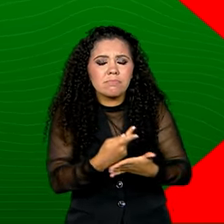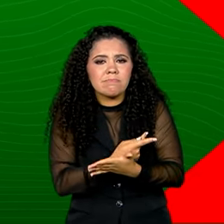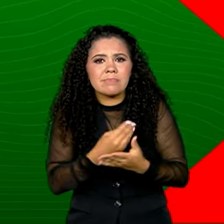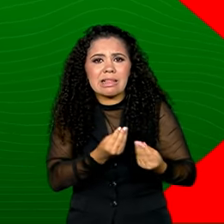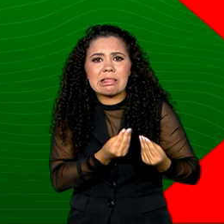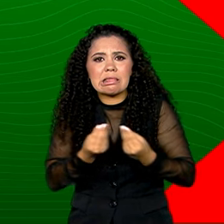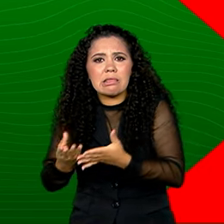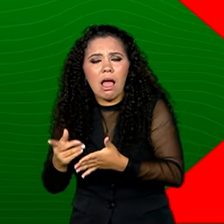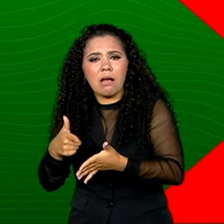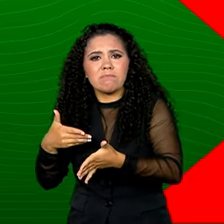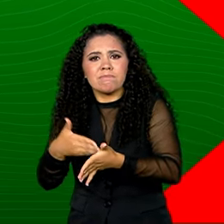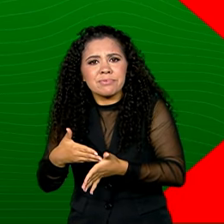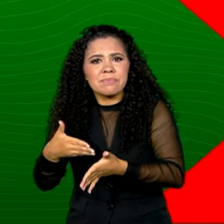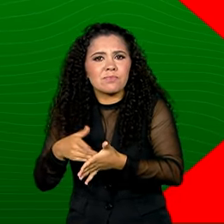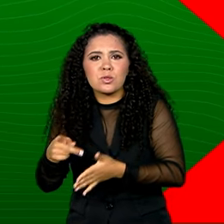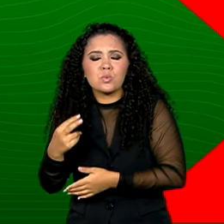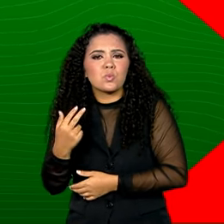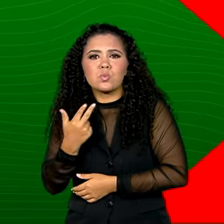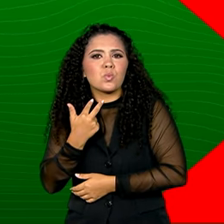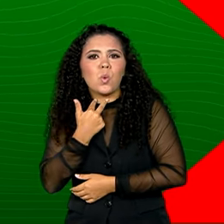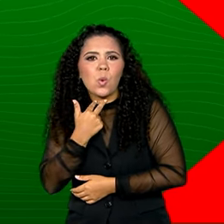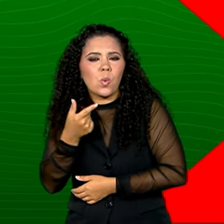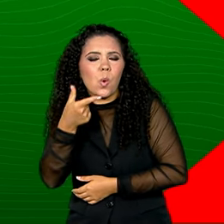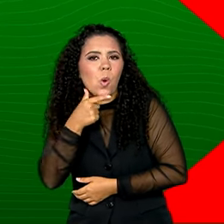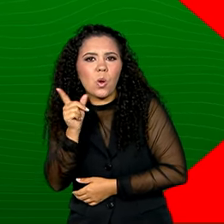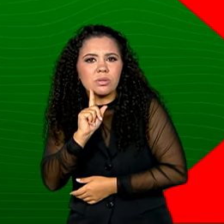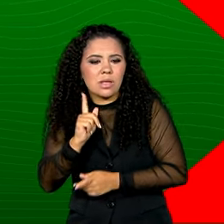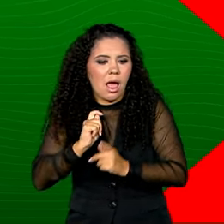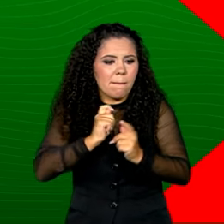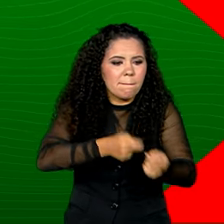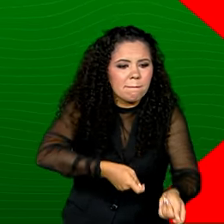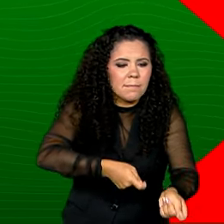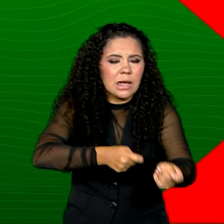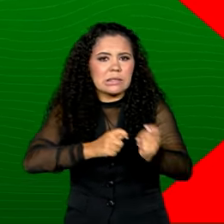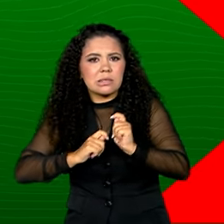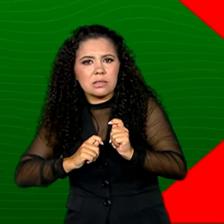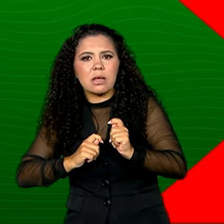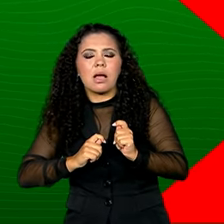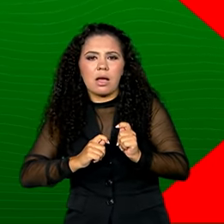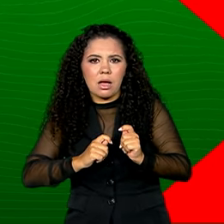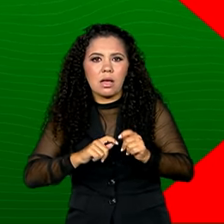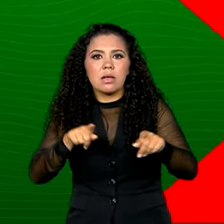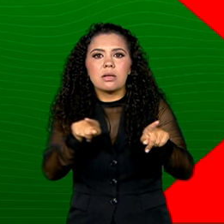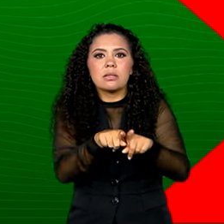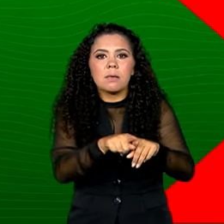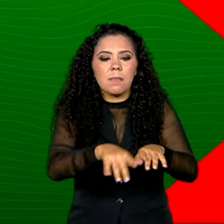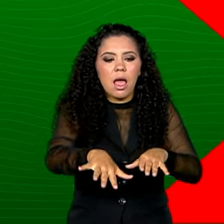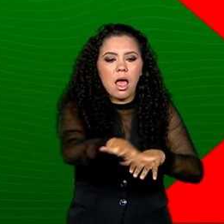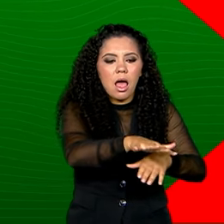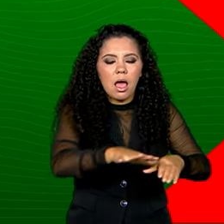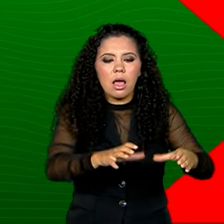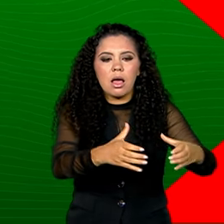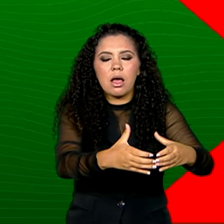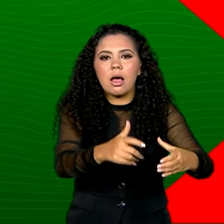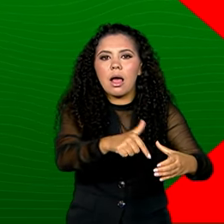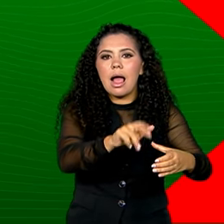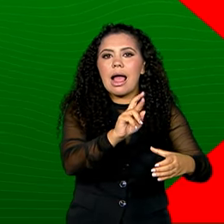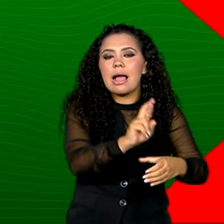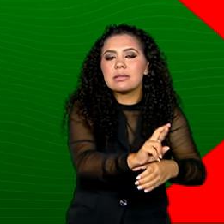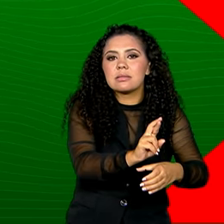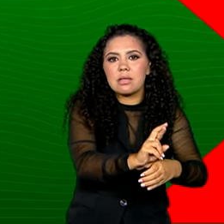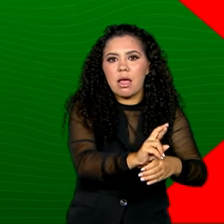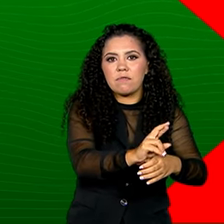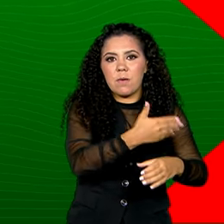impossibilitando a atividade em alguns açudes, em especial os reservatórios públicos, aqueles pescadores que pegam